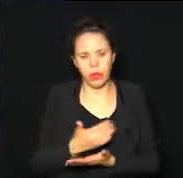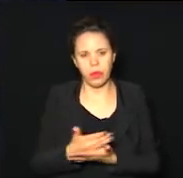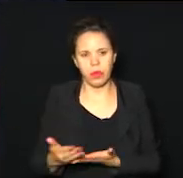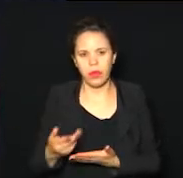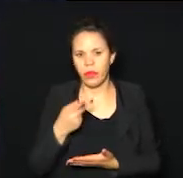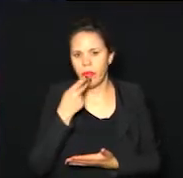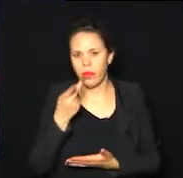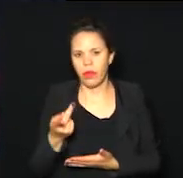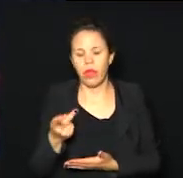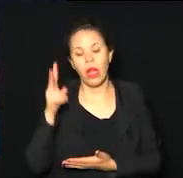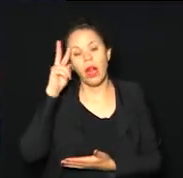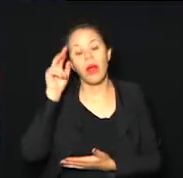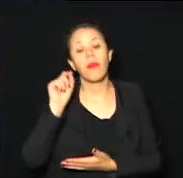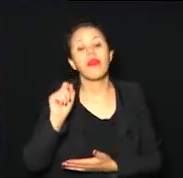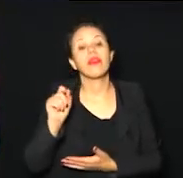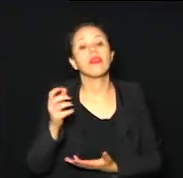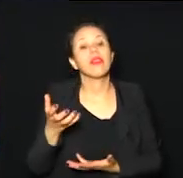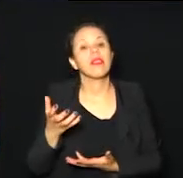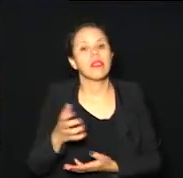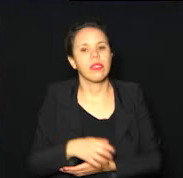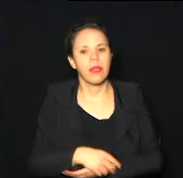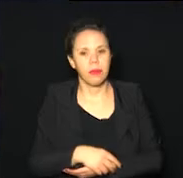considerações. Lembrando que quem quiser,